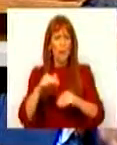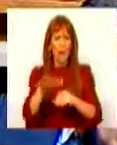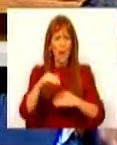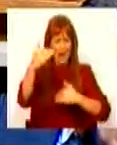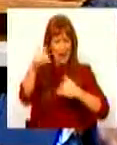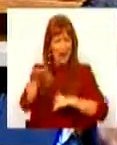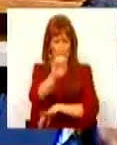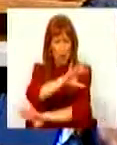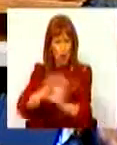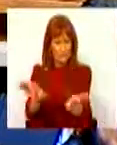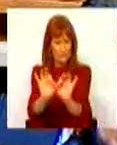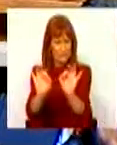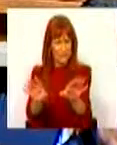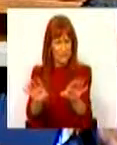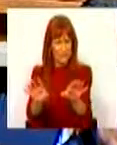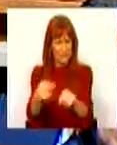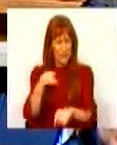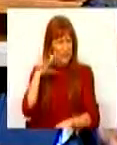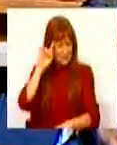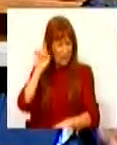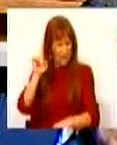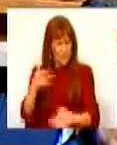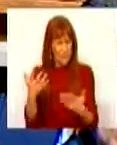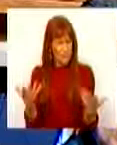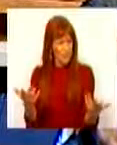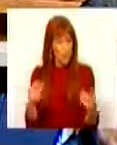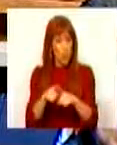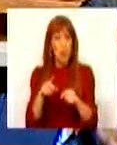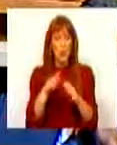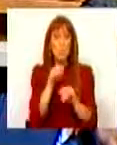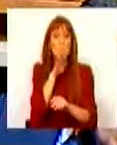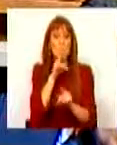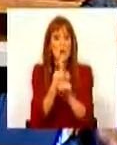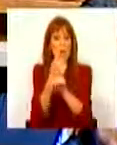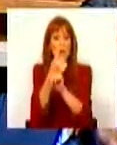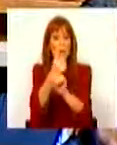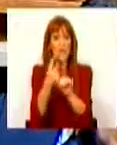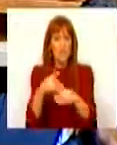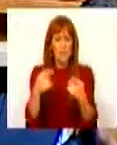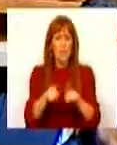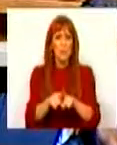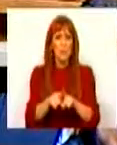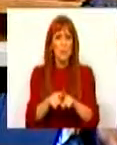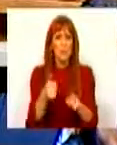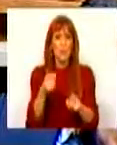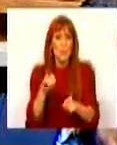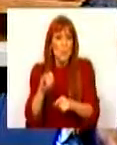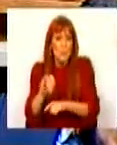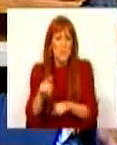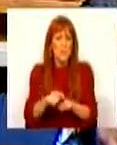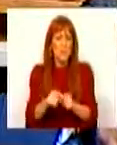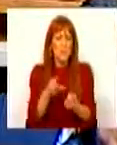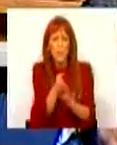bitola europeia? Desconhecem que hoje o material circulante tem já bogies que têm um